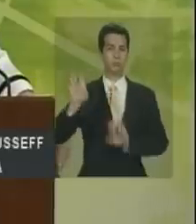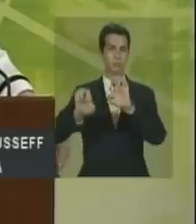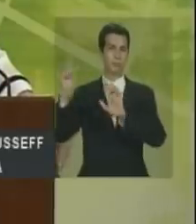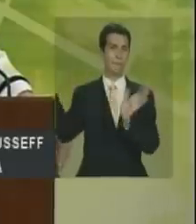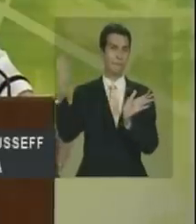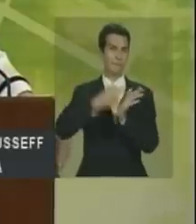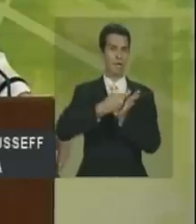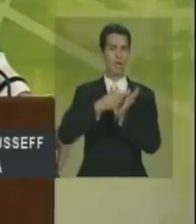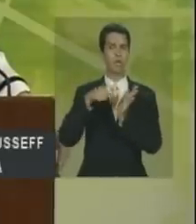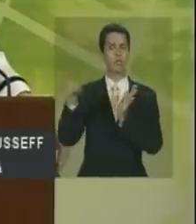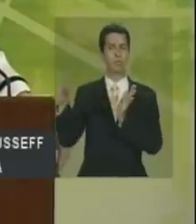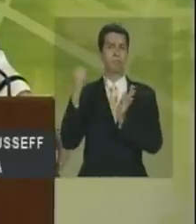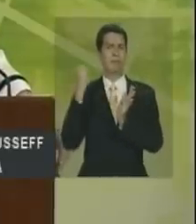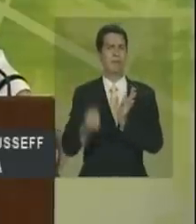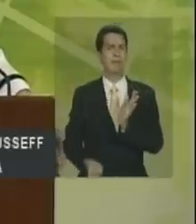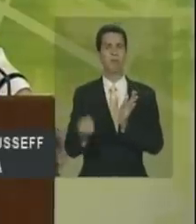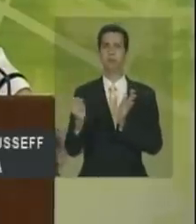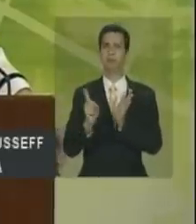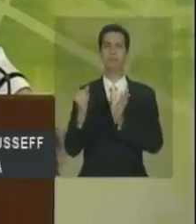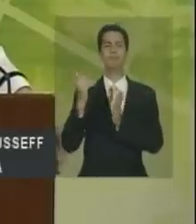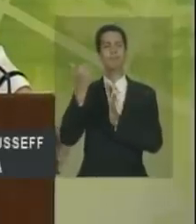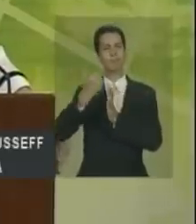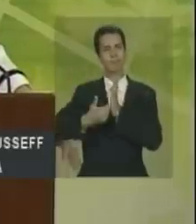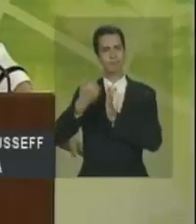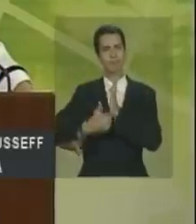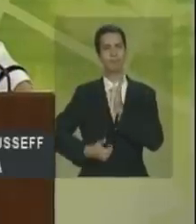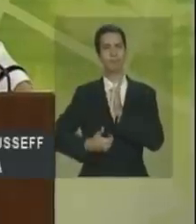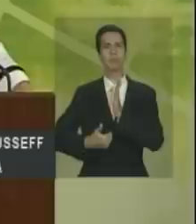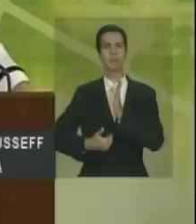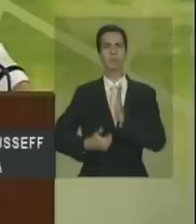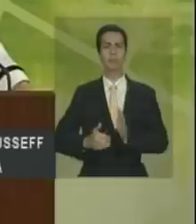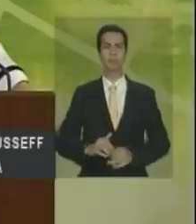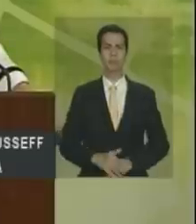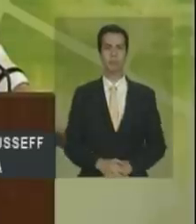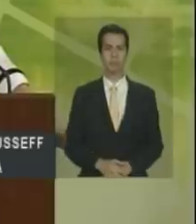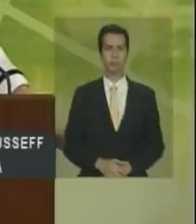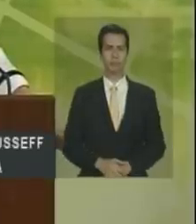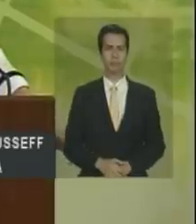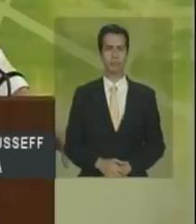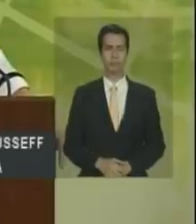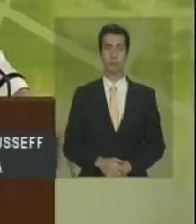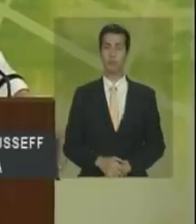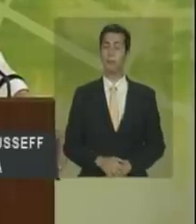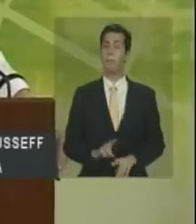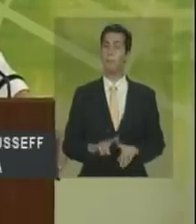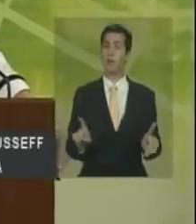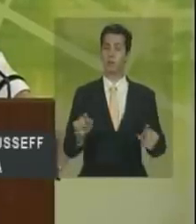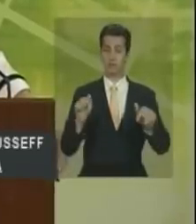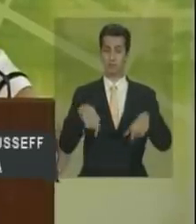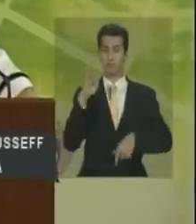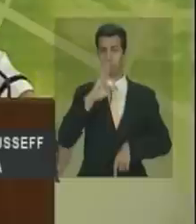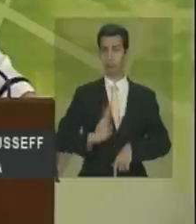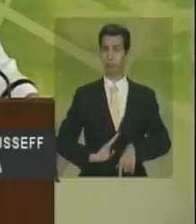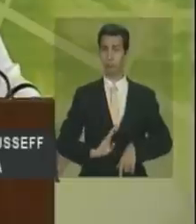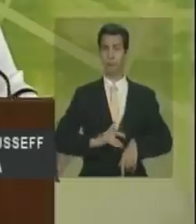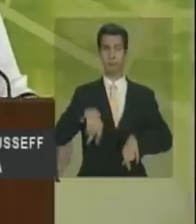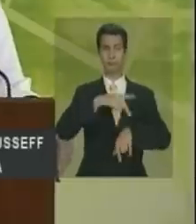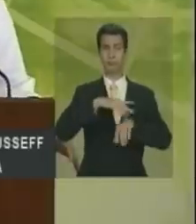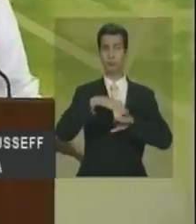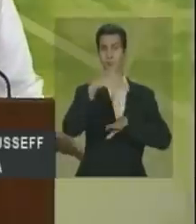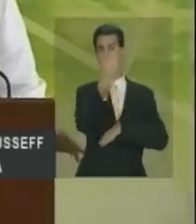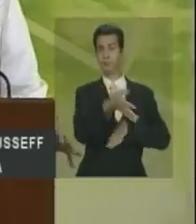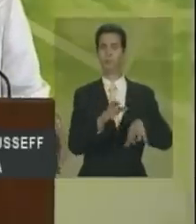mas em um formato totalmente diverso do que vem sendo adotado pelos países desenvolvidos. Aqui, o ônus